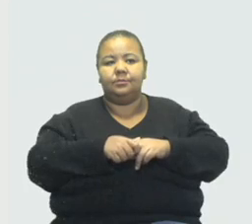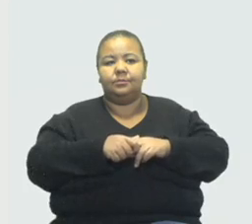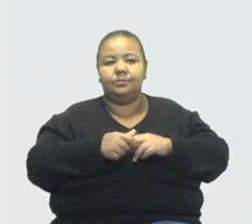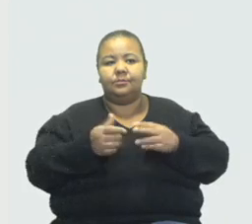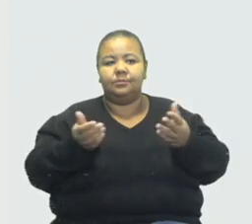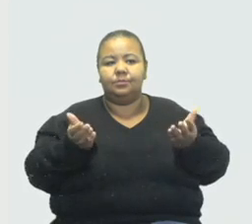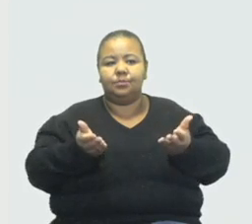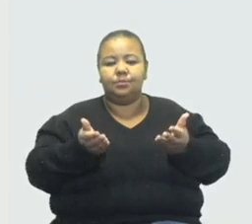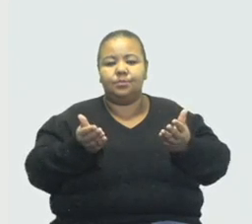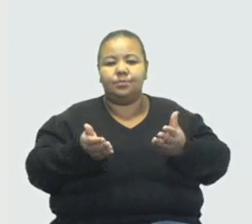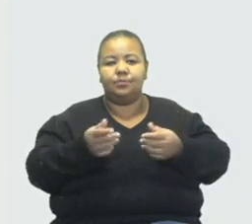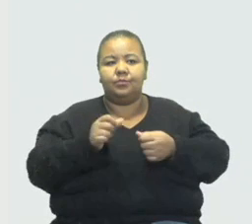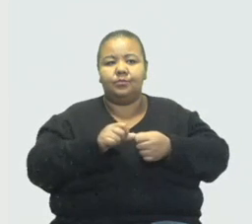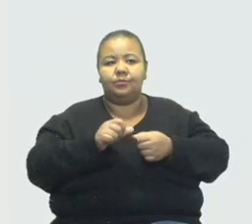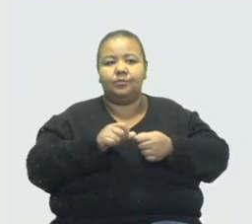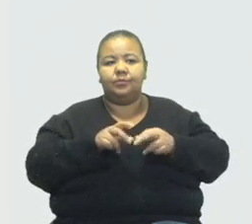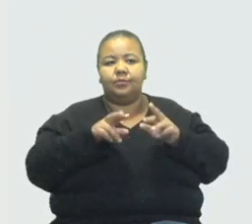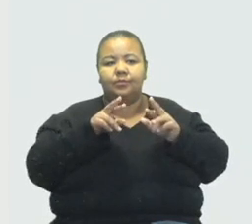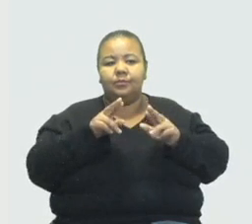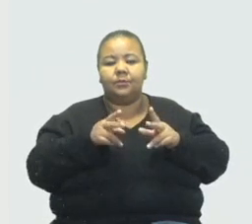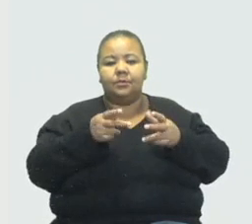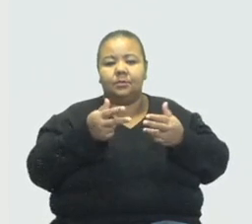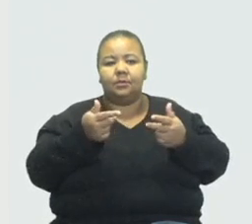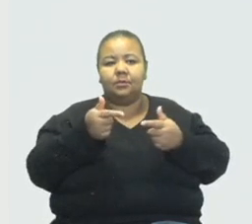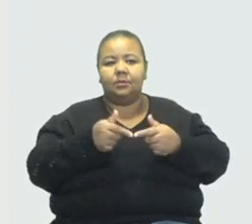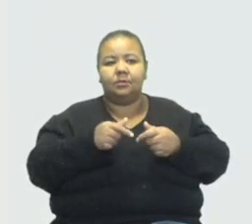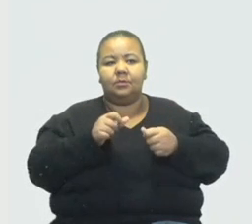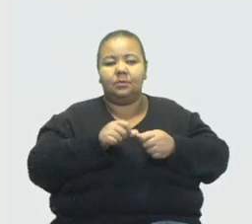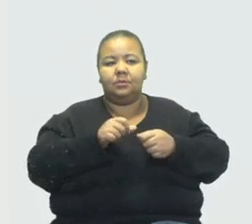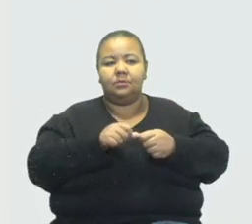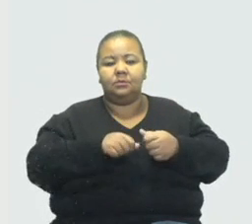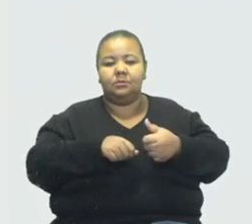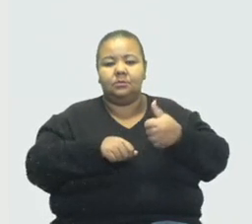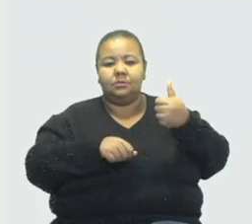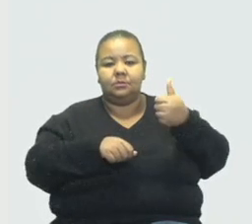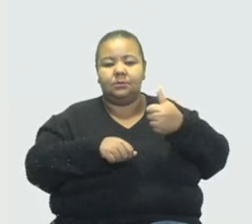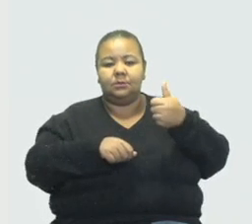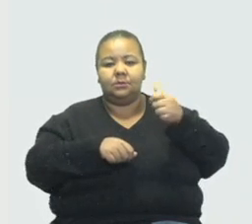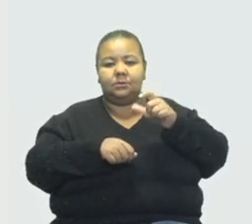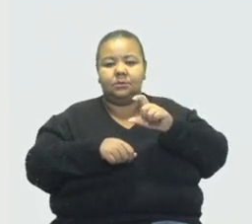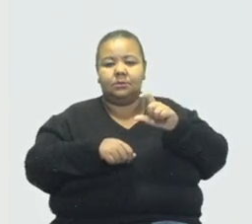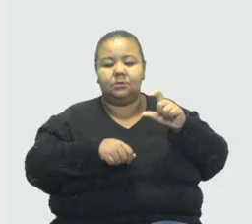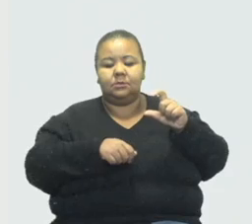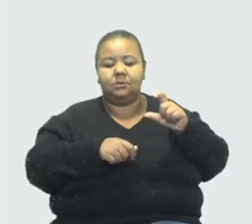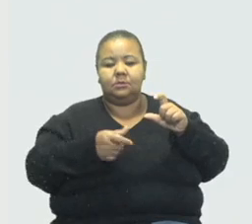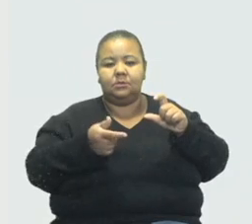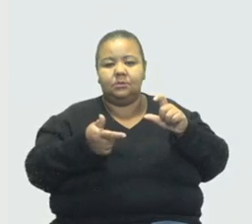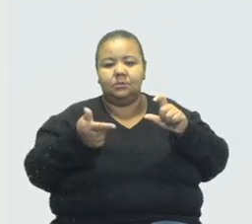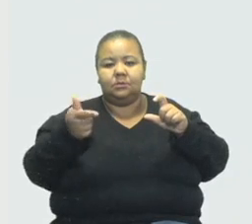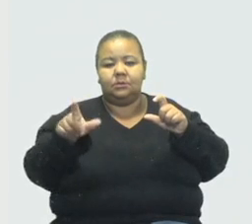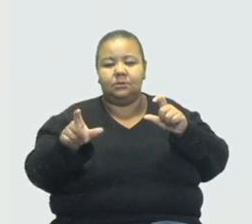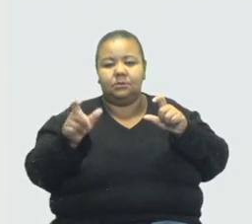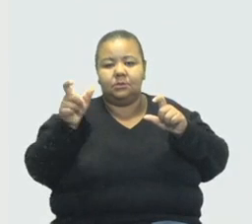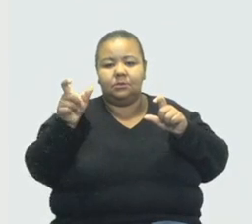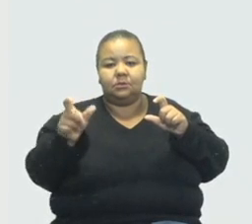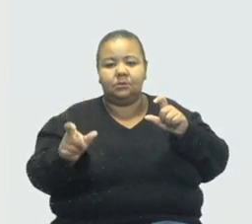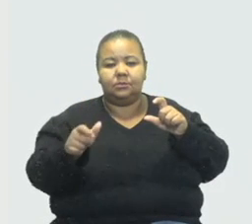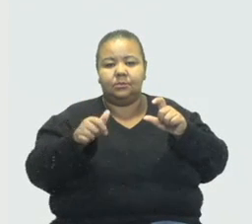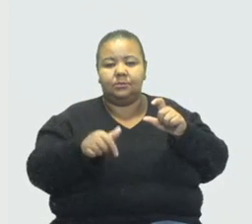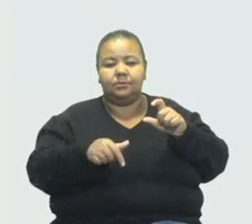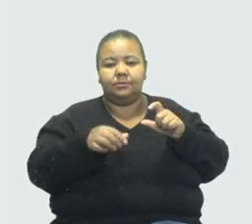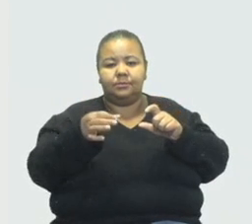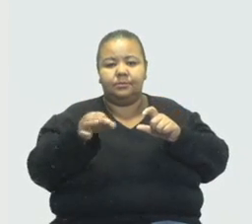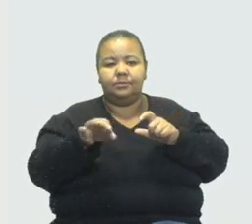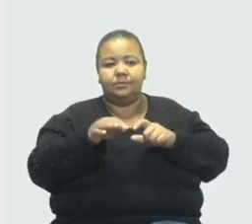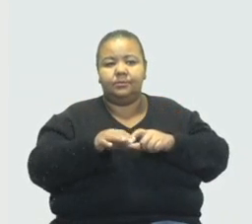Agora, a gente vai fazer a mesma coisa, ó, aqui essa nossa primeira linha, com a nossa segunda coluna,